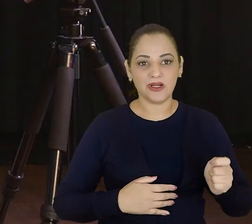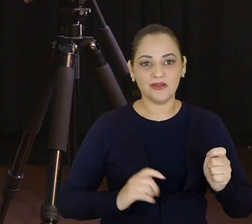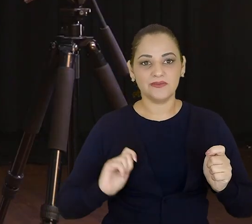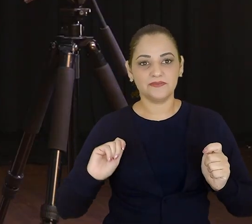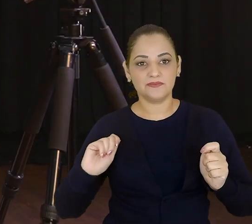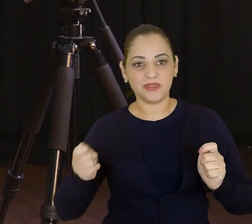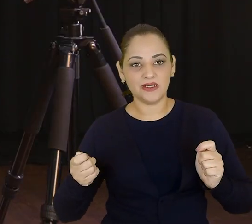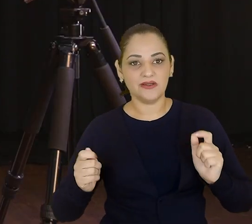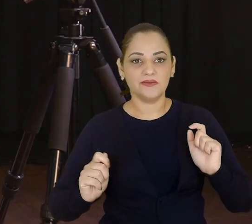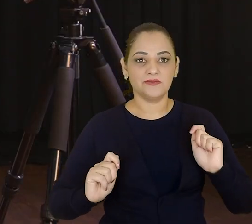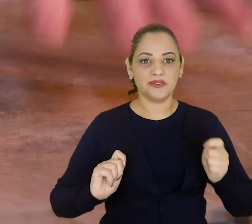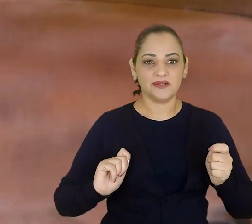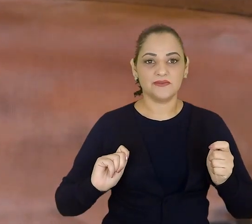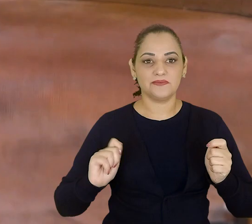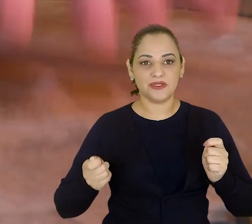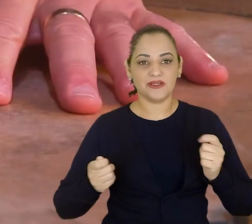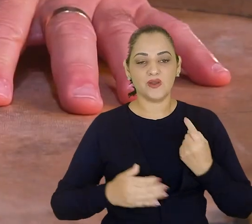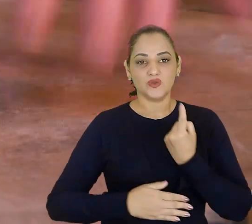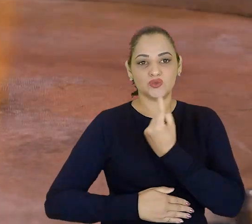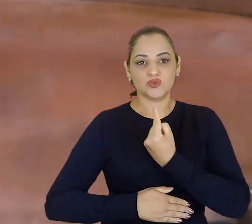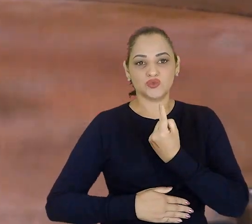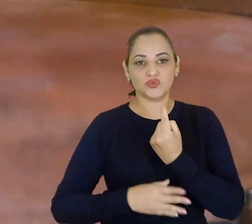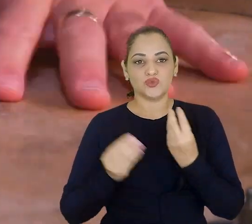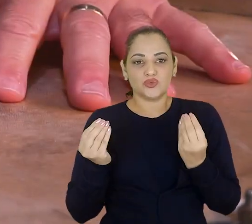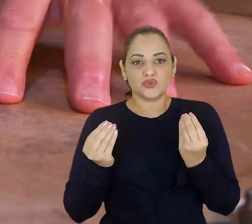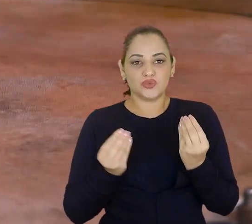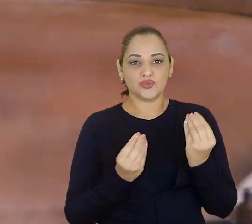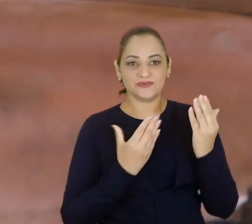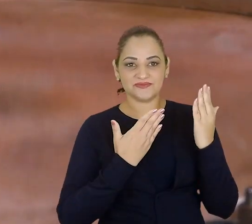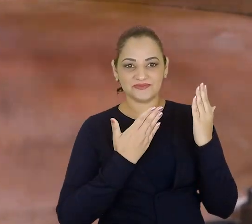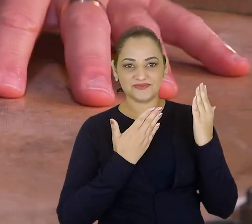Se eu vou tocar sozinho, um.